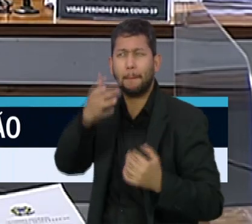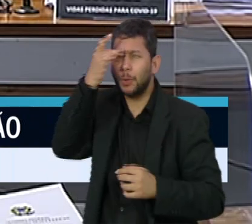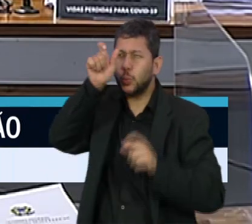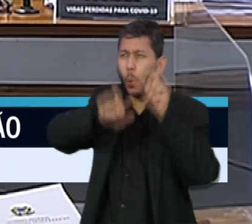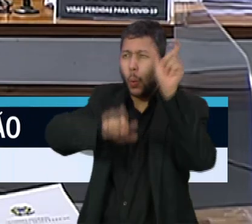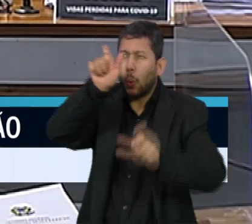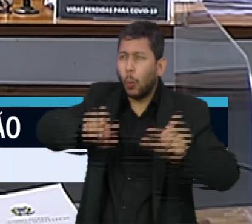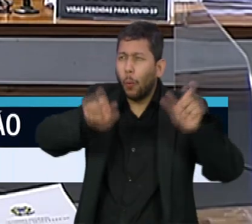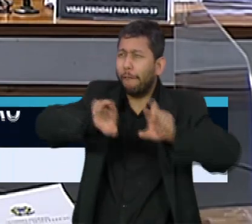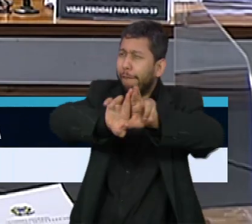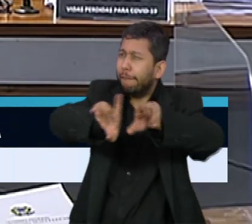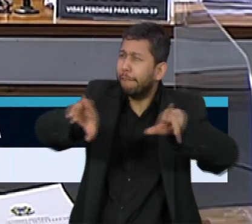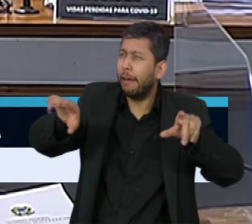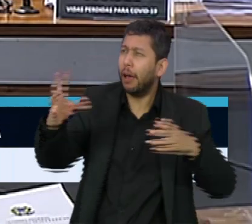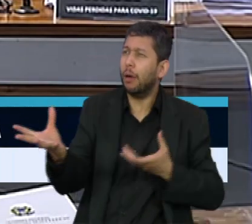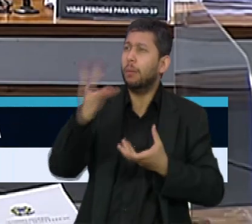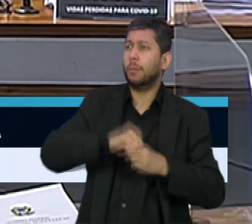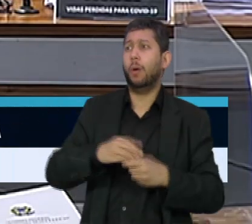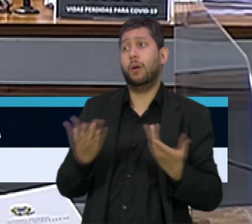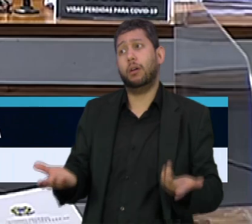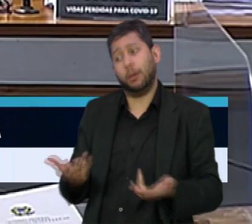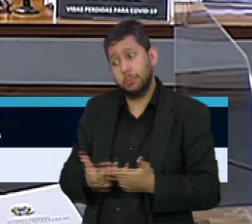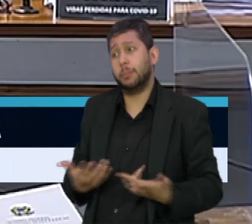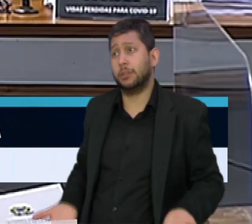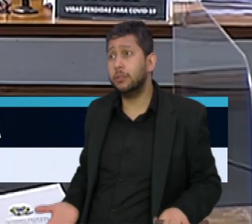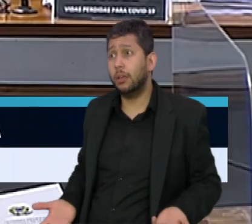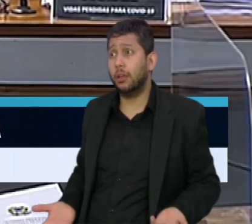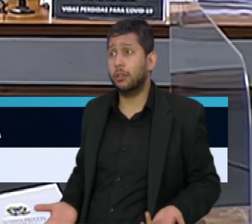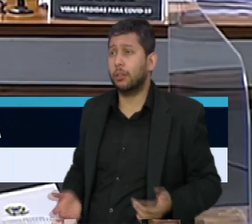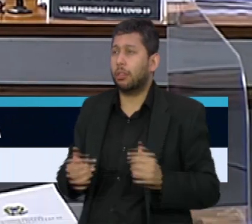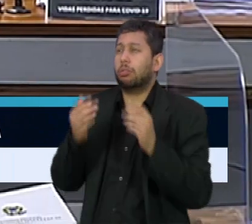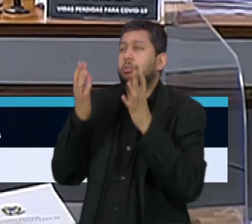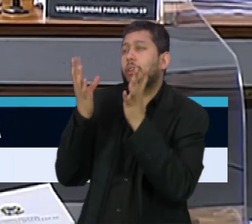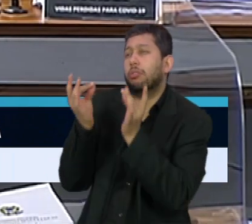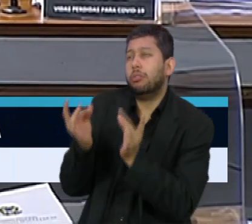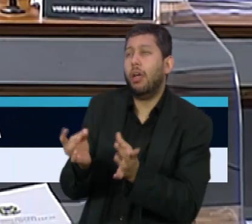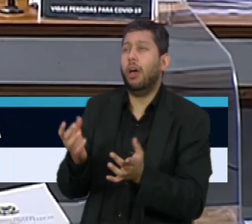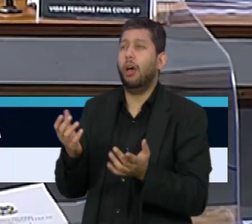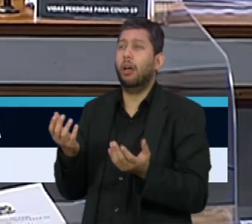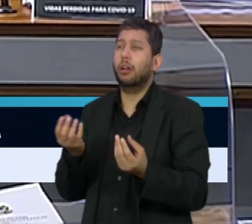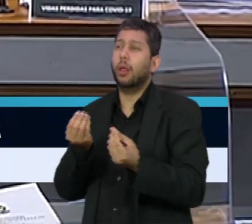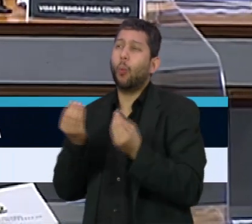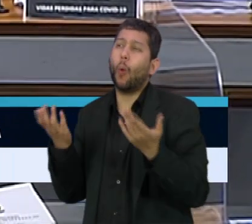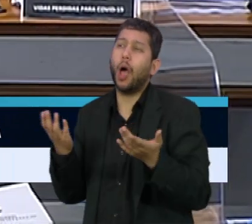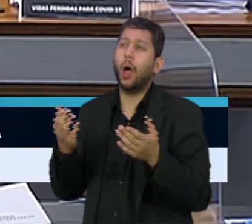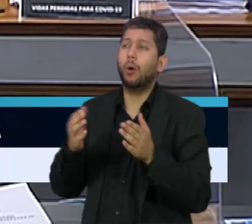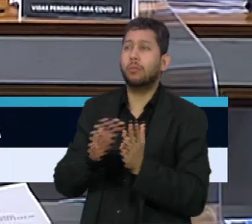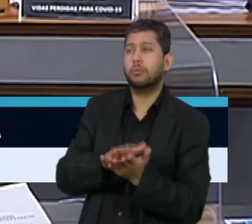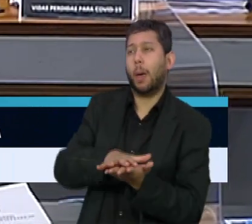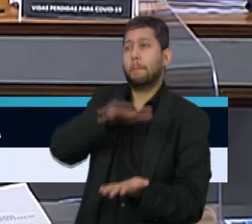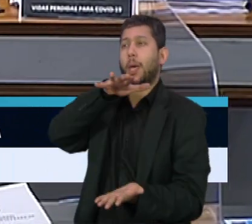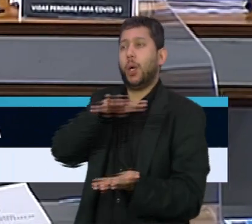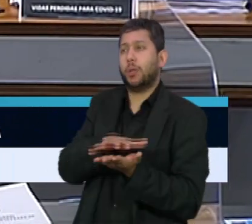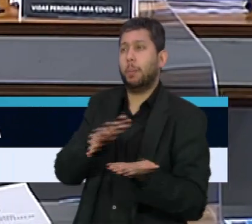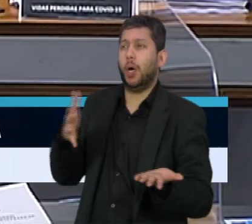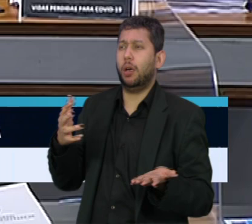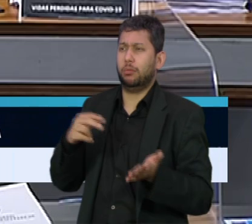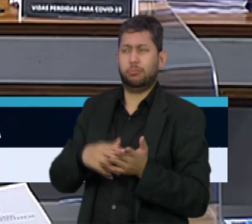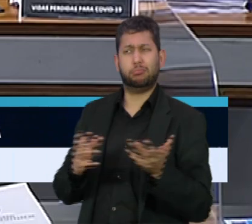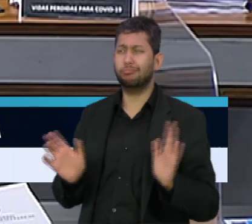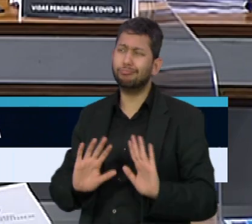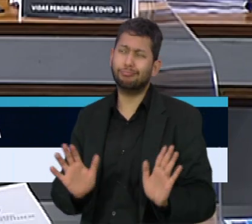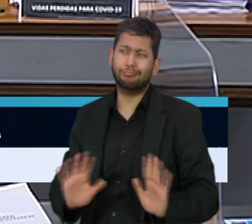personagens envolvidos, paciência, não era o detalhe do tamanho que iria significar a profundidade do